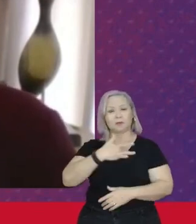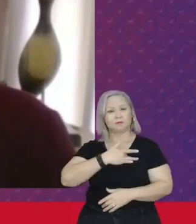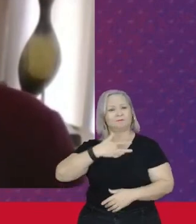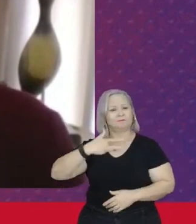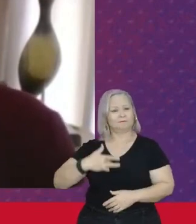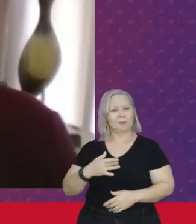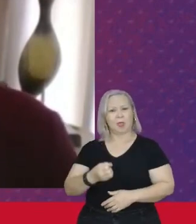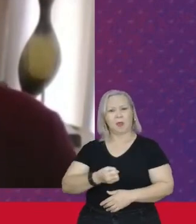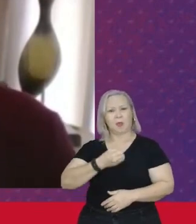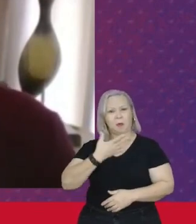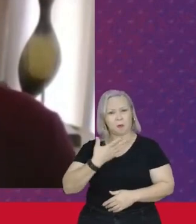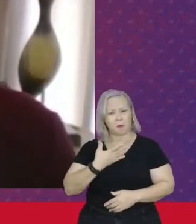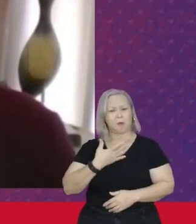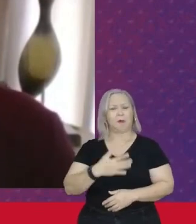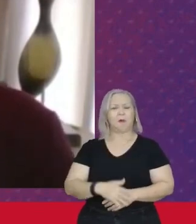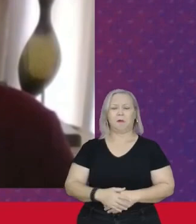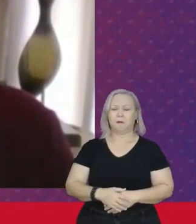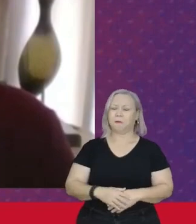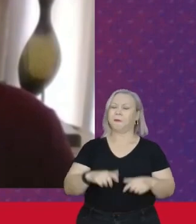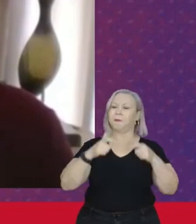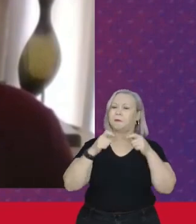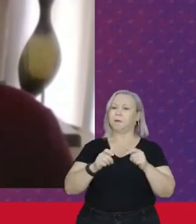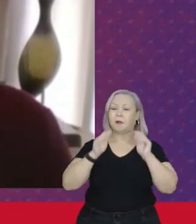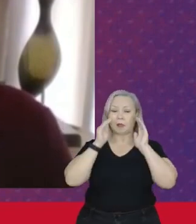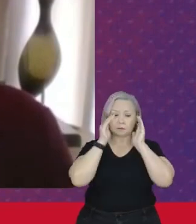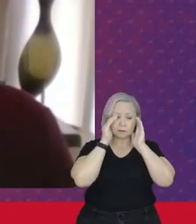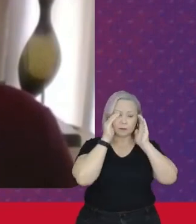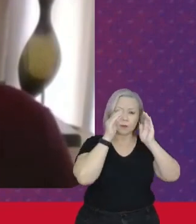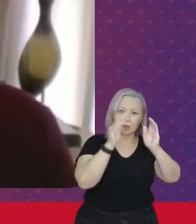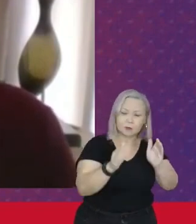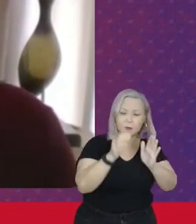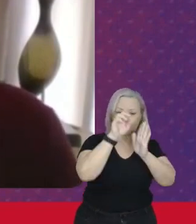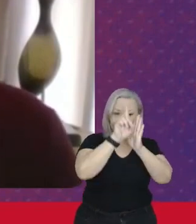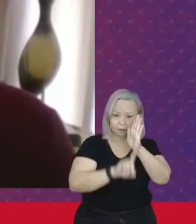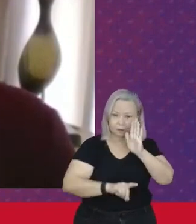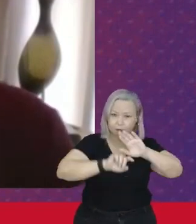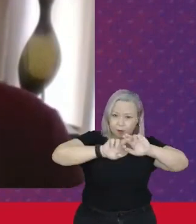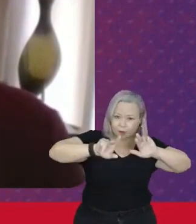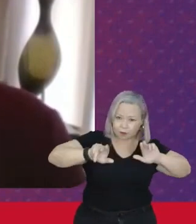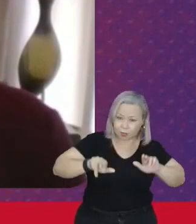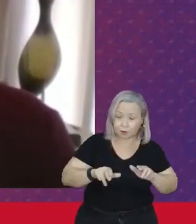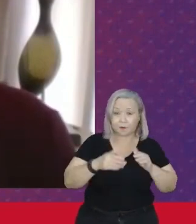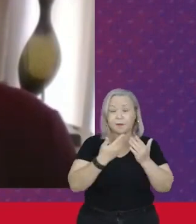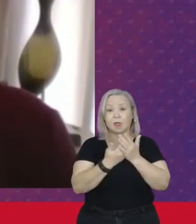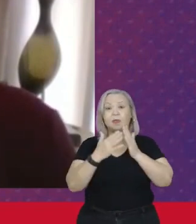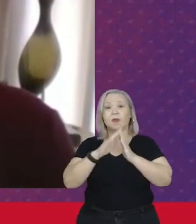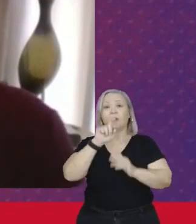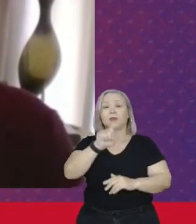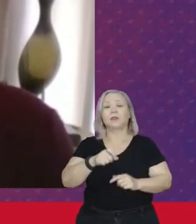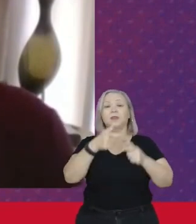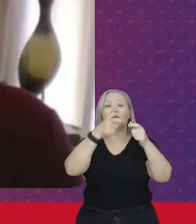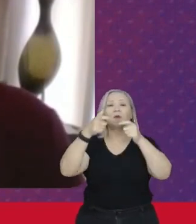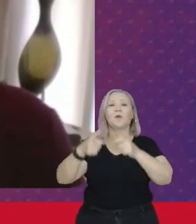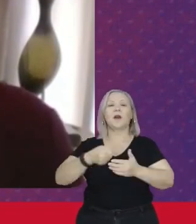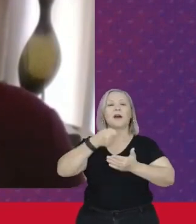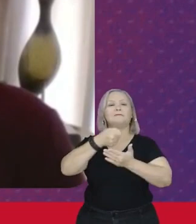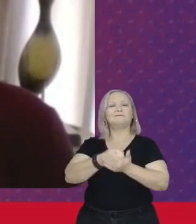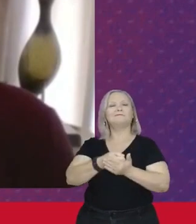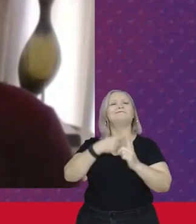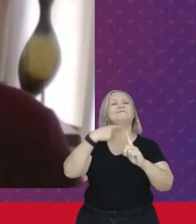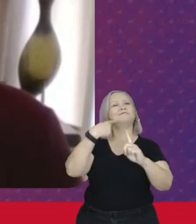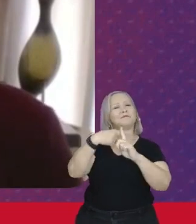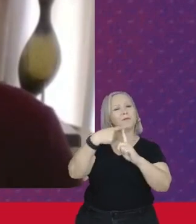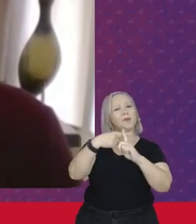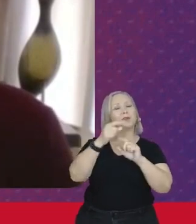que a escola seja um ambiente de respeito aos direitos, para que a escola seja um ambiente de afirmação e